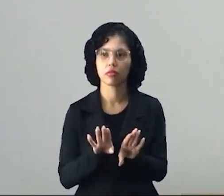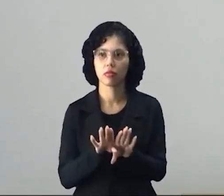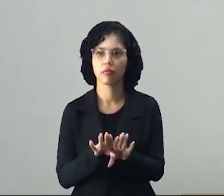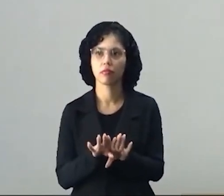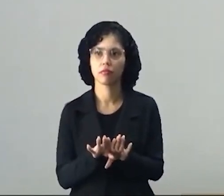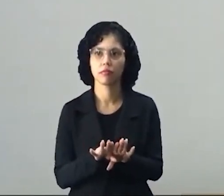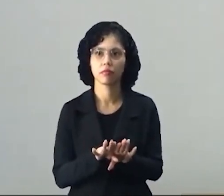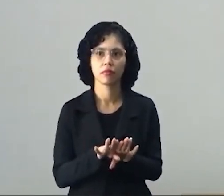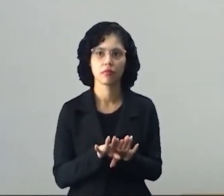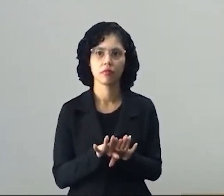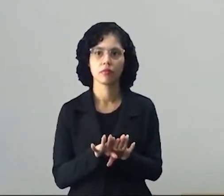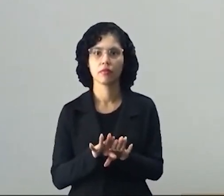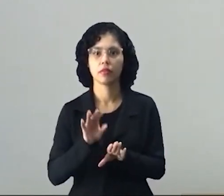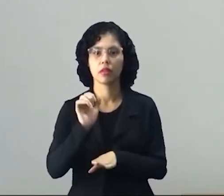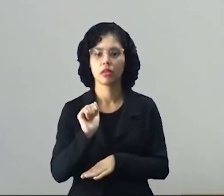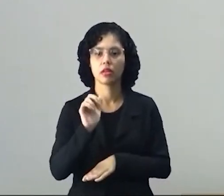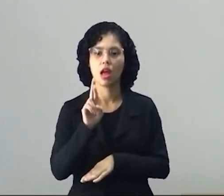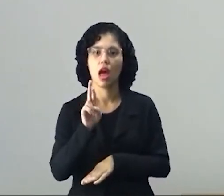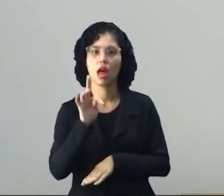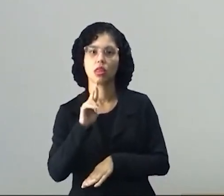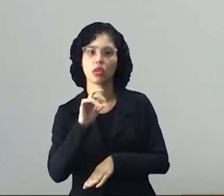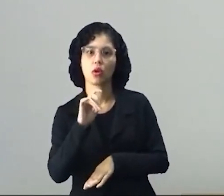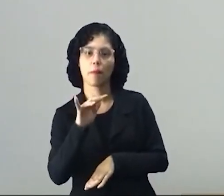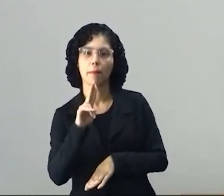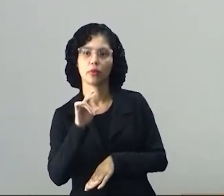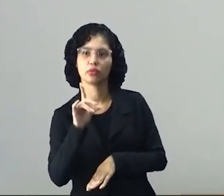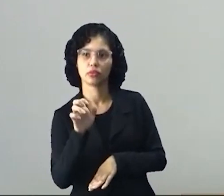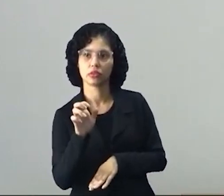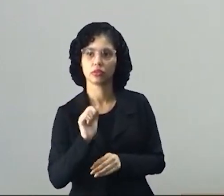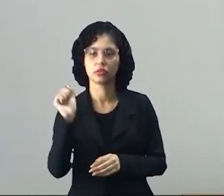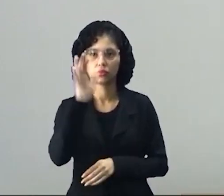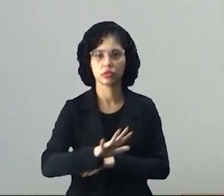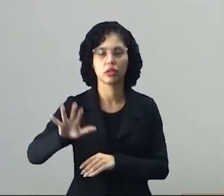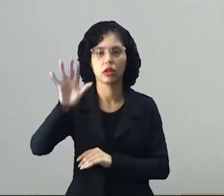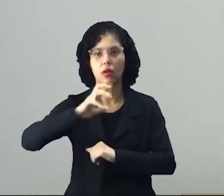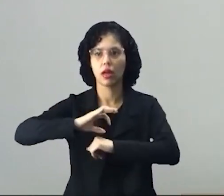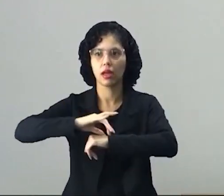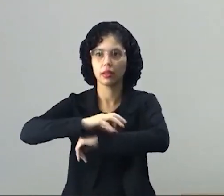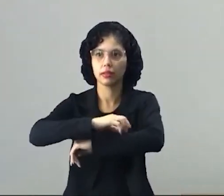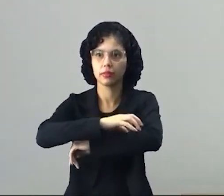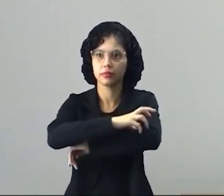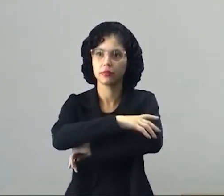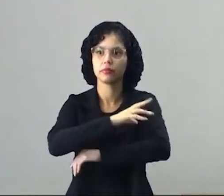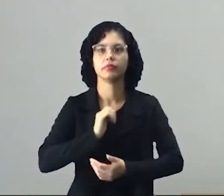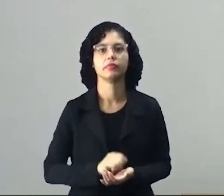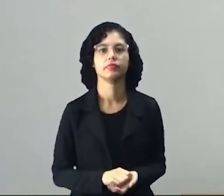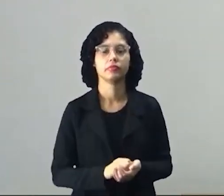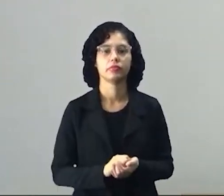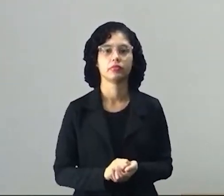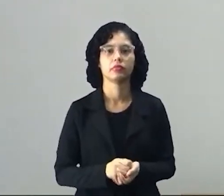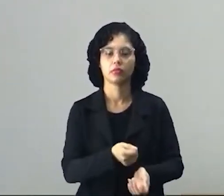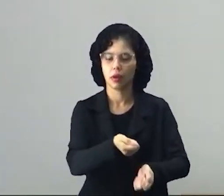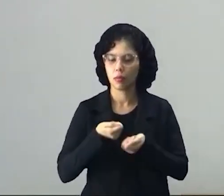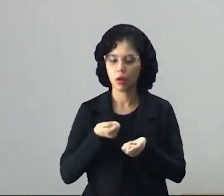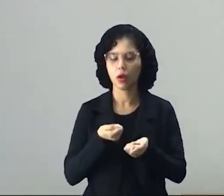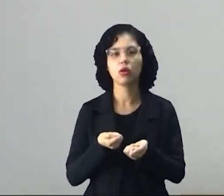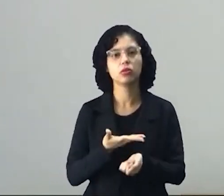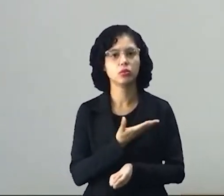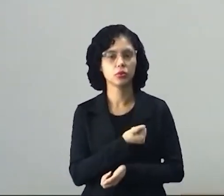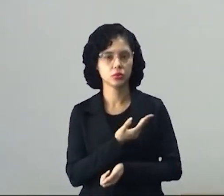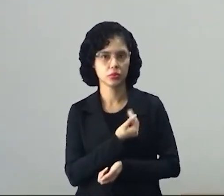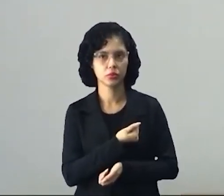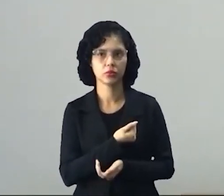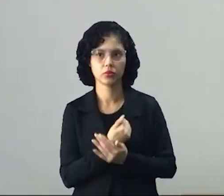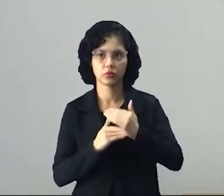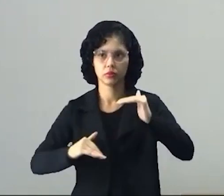assim, artrópodes em geral, certo? Mas a grande maioria nesse grupo, ou seja, quem puxa o número de espécies para